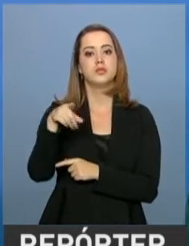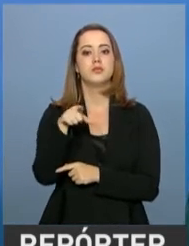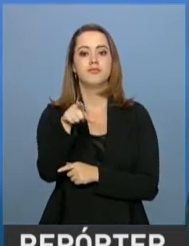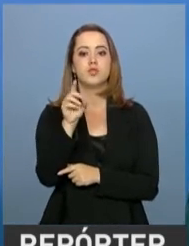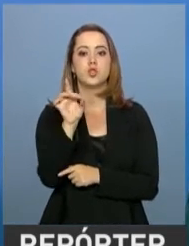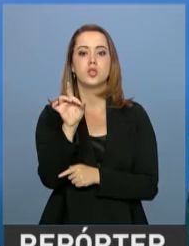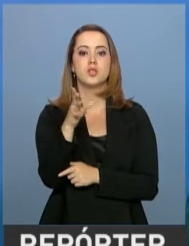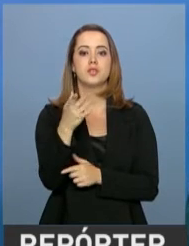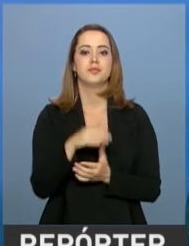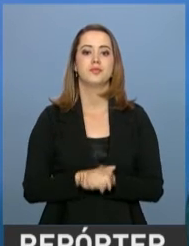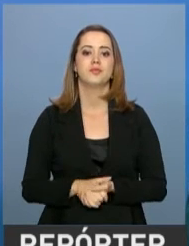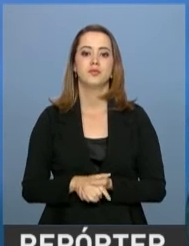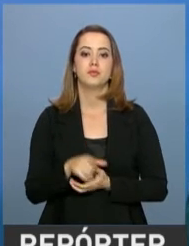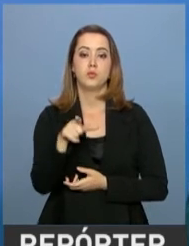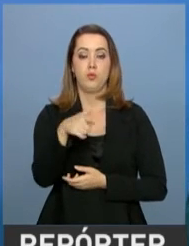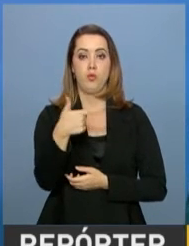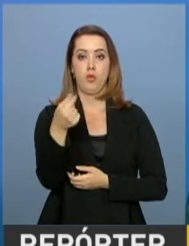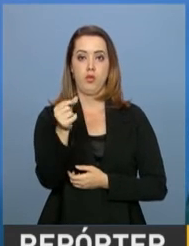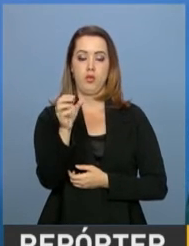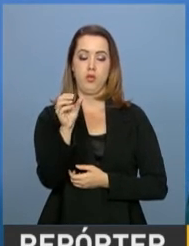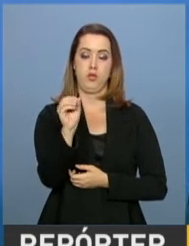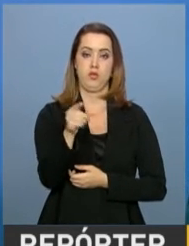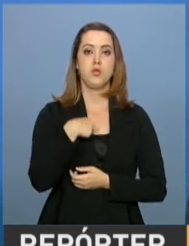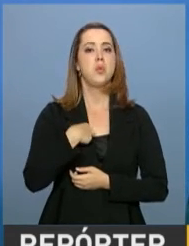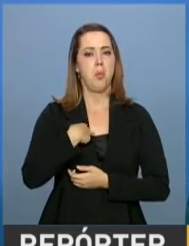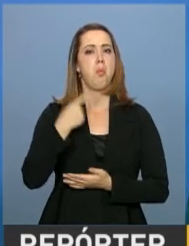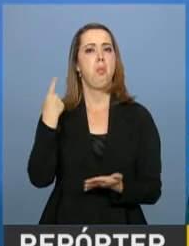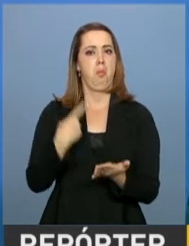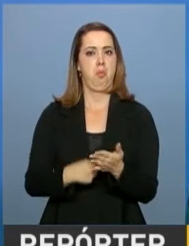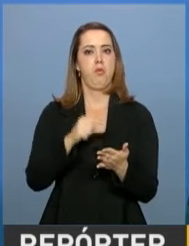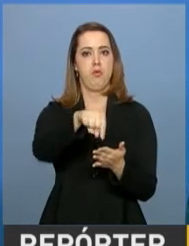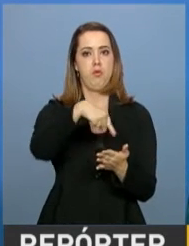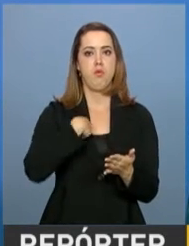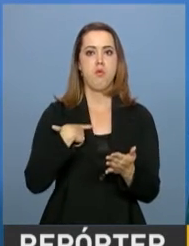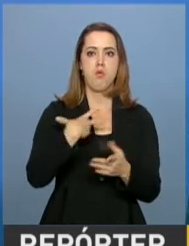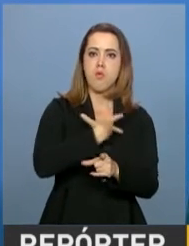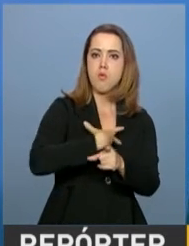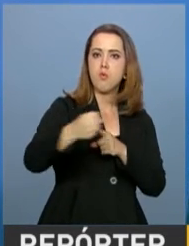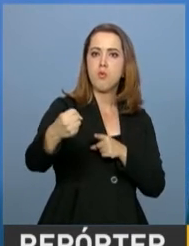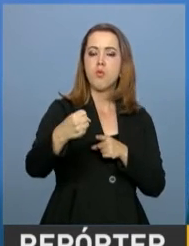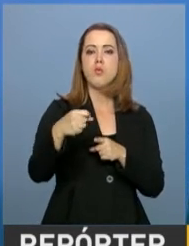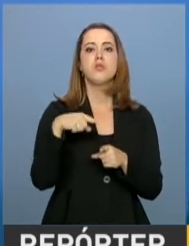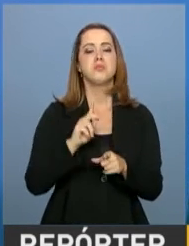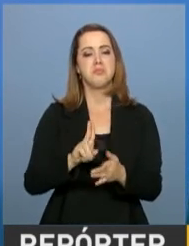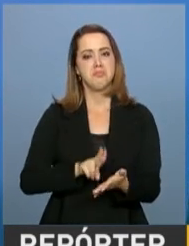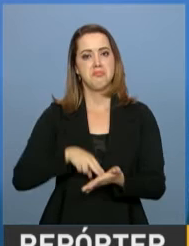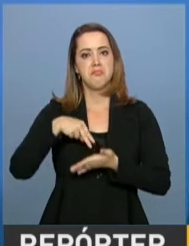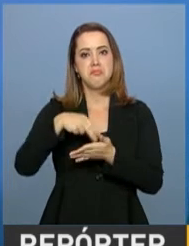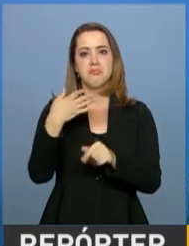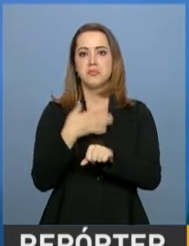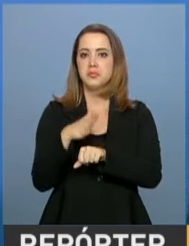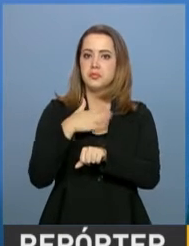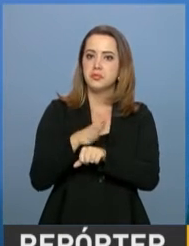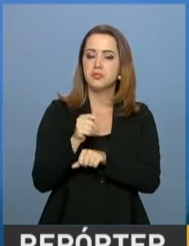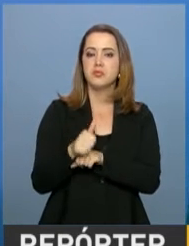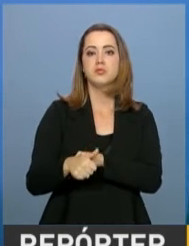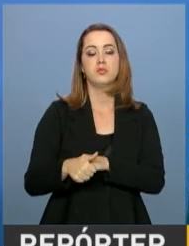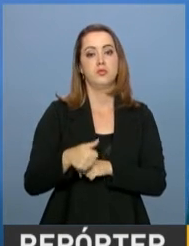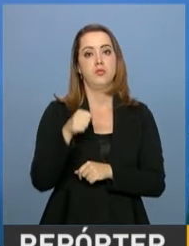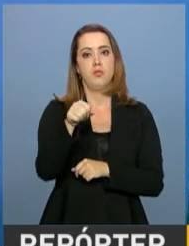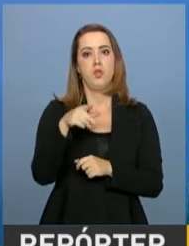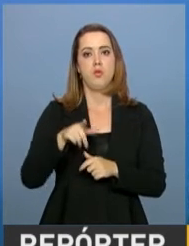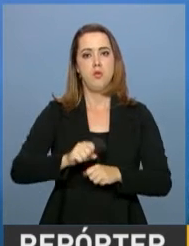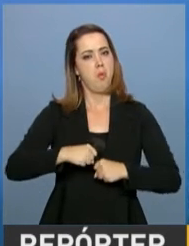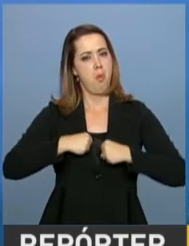2020, eu garanto para vocês que eu vou estar melhor que eu estou hoje. Vou